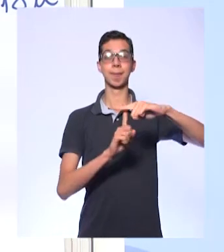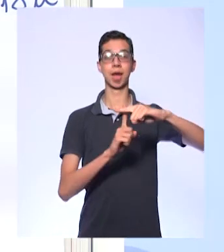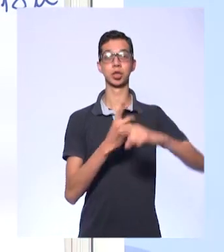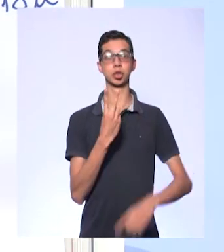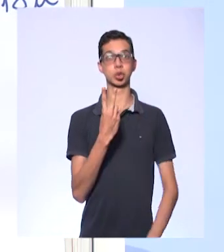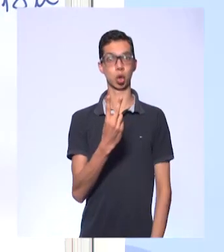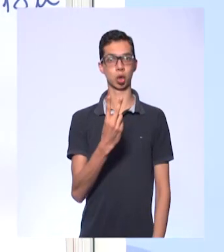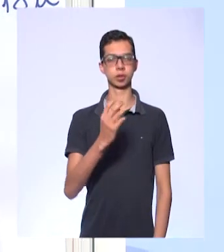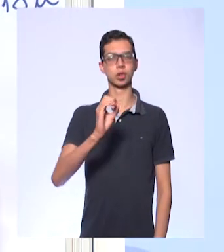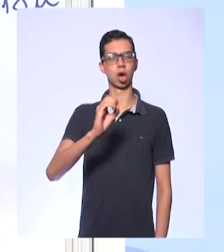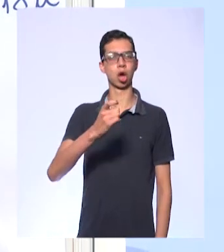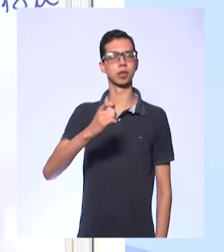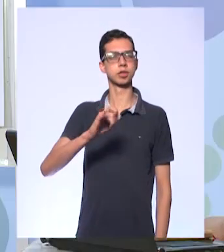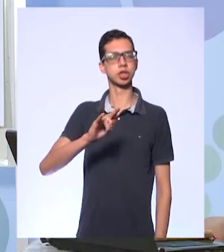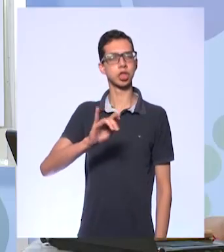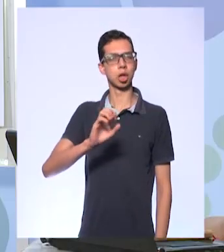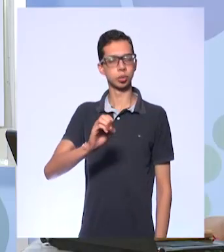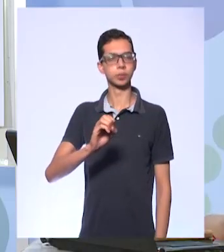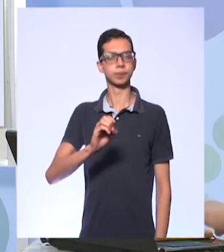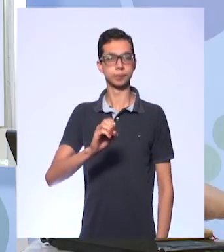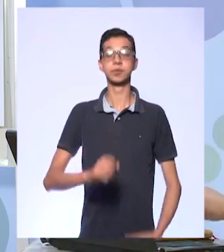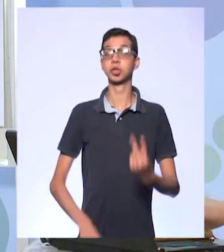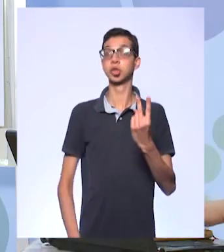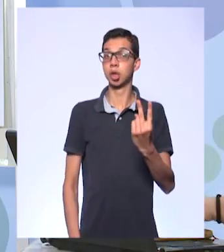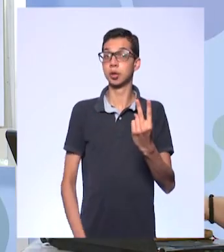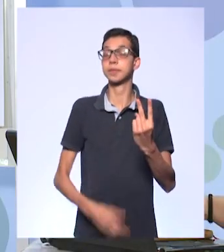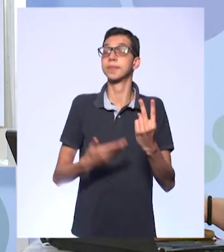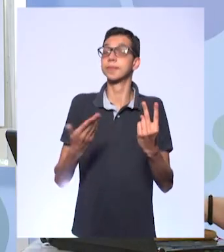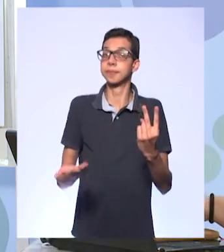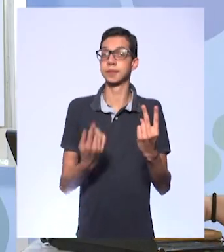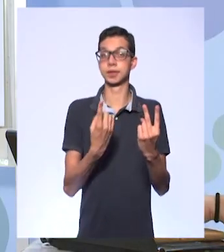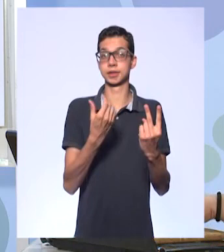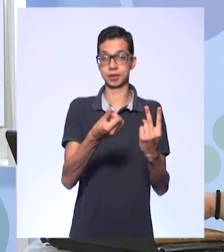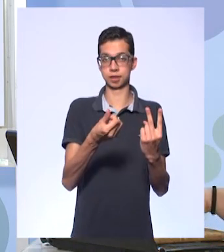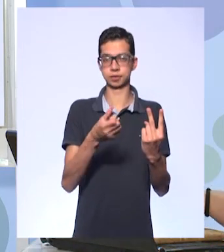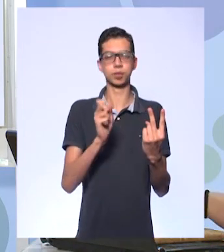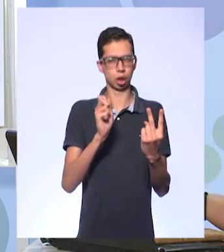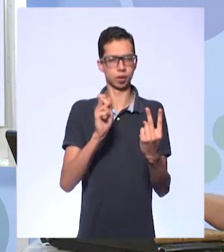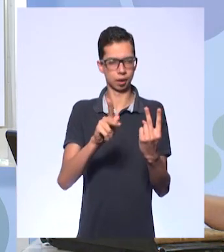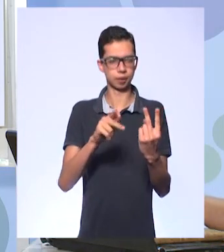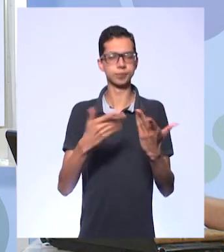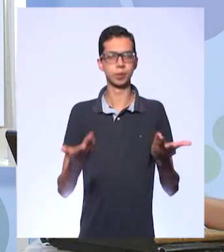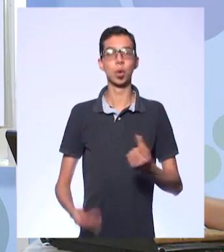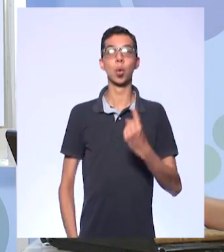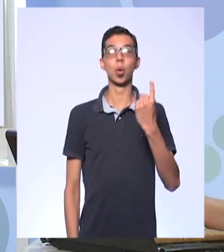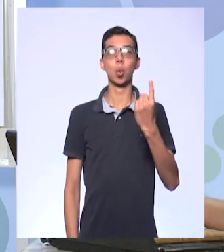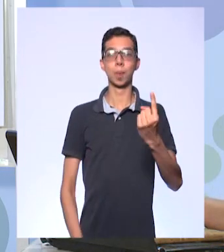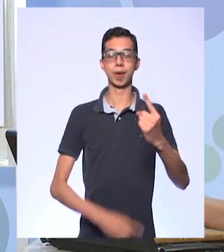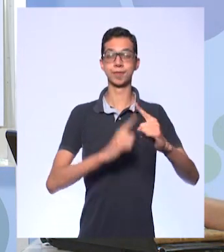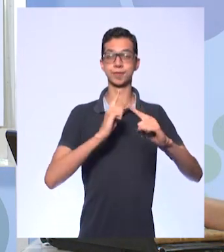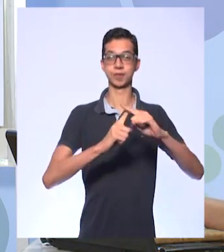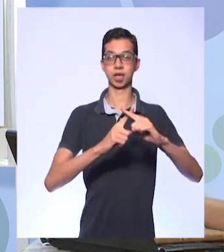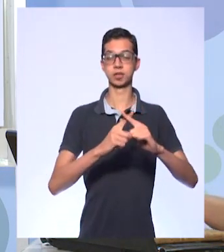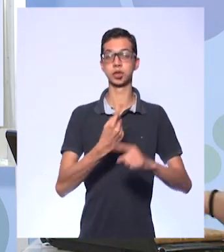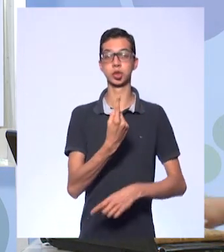oxigênio. 2, 16. 16. Tudo bem? Então, 1 vezes 12 vai dar 12, um pouco